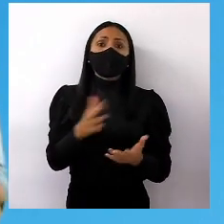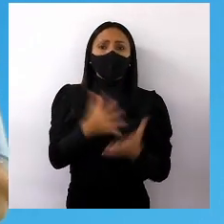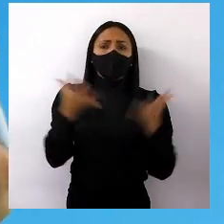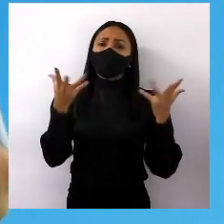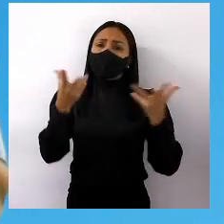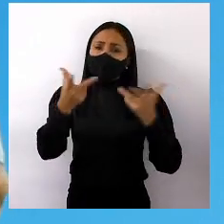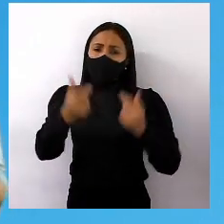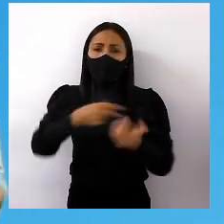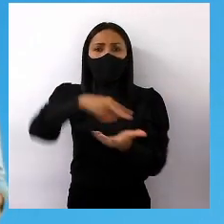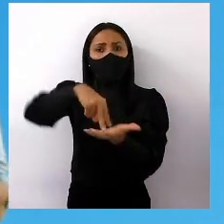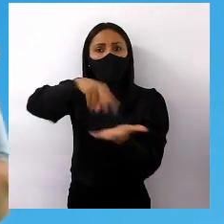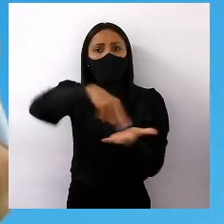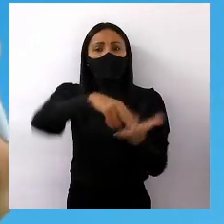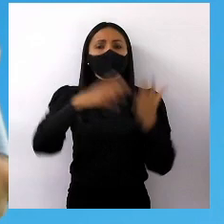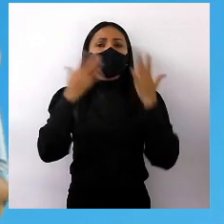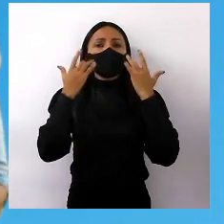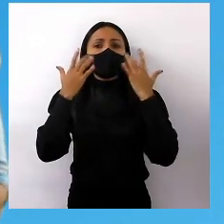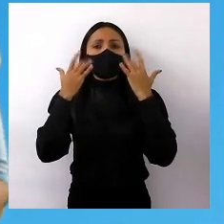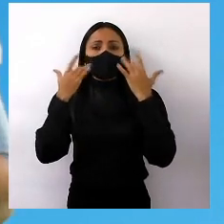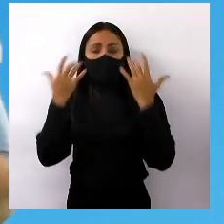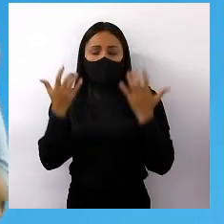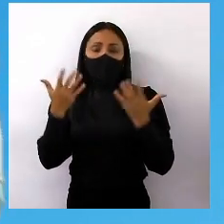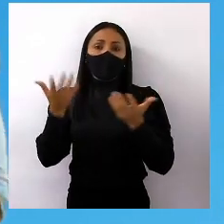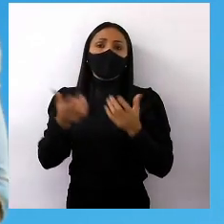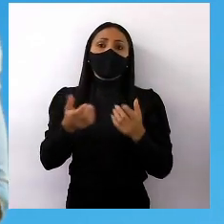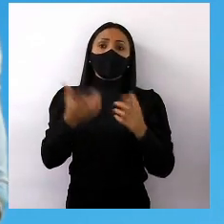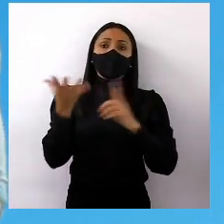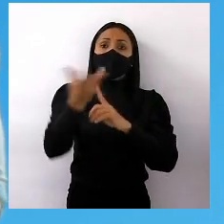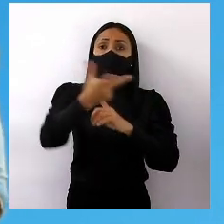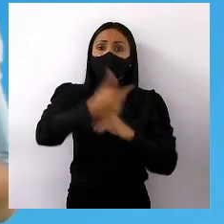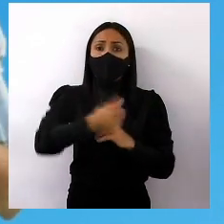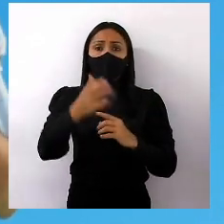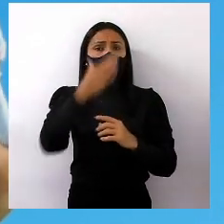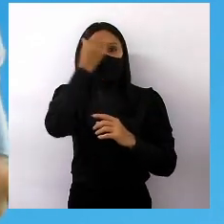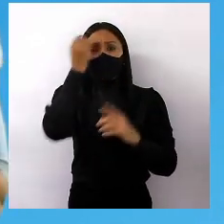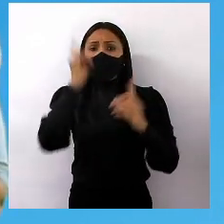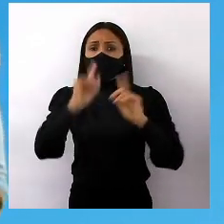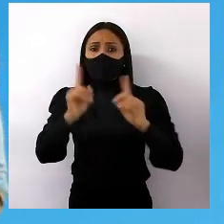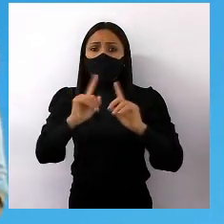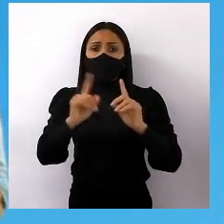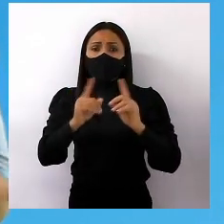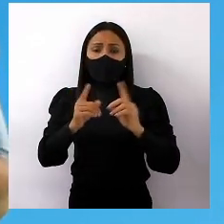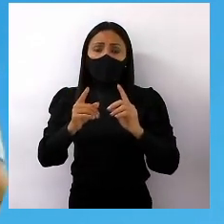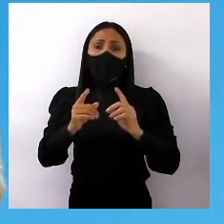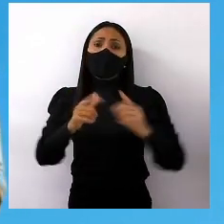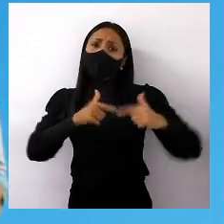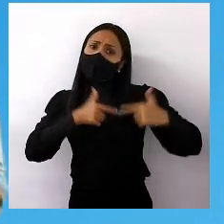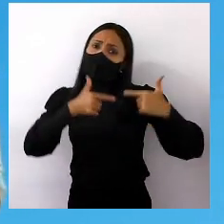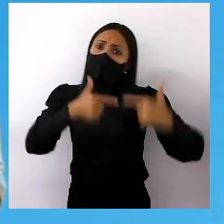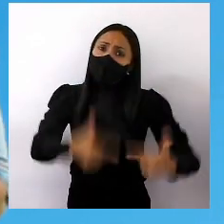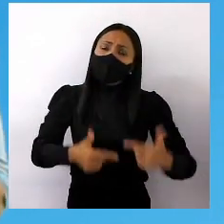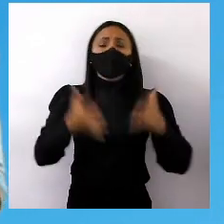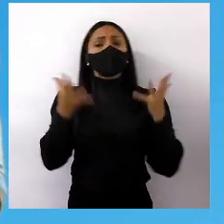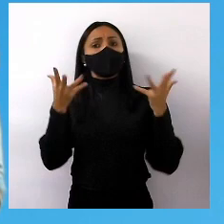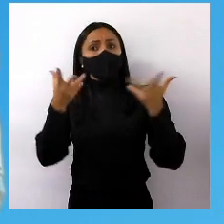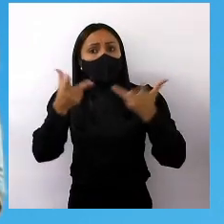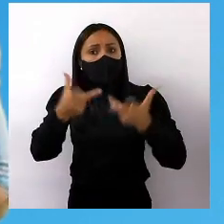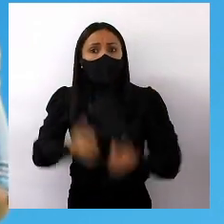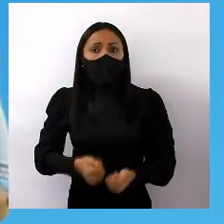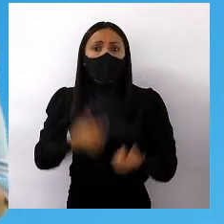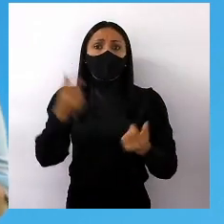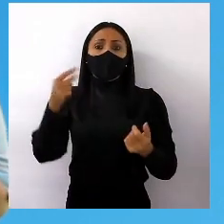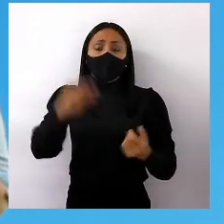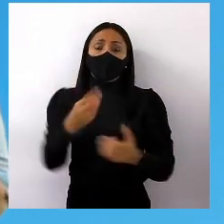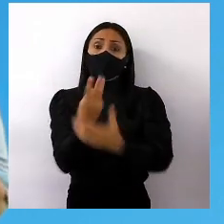para a dança, para o teatro, para as artes plásticas, não se esqueça, invista no seu talento, na sua habilidade. E aqui na nossa